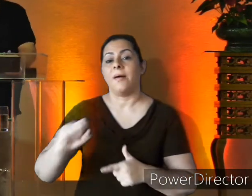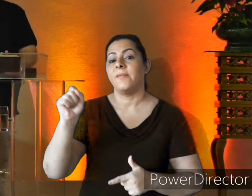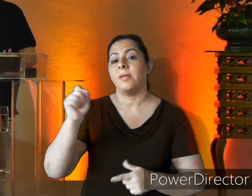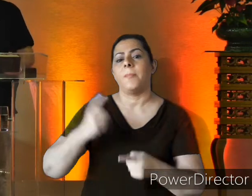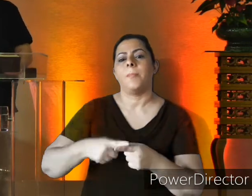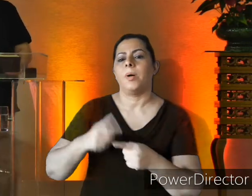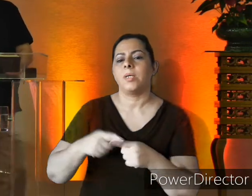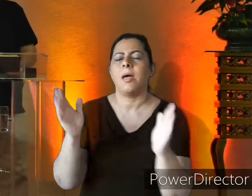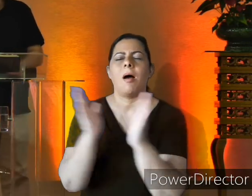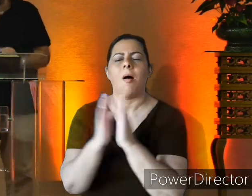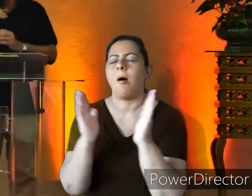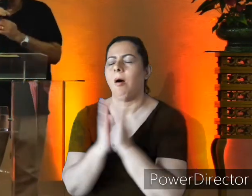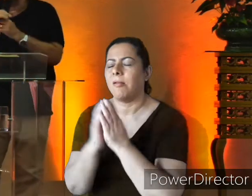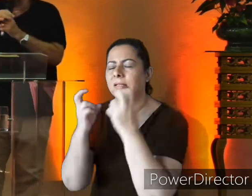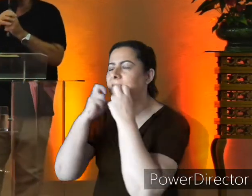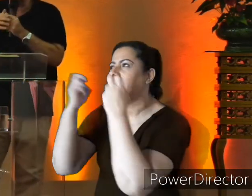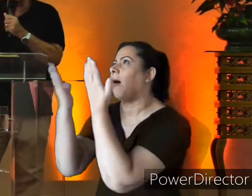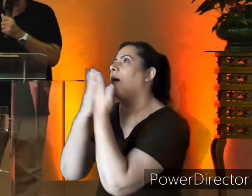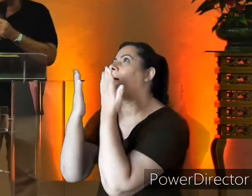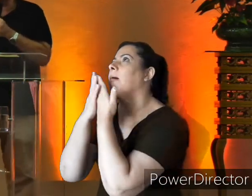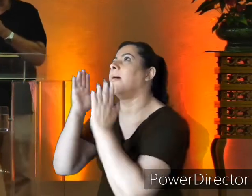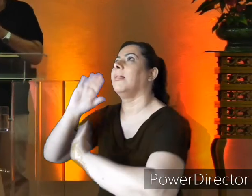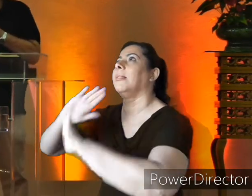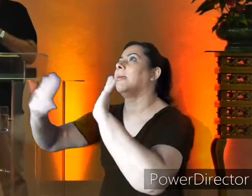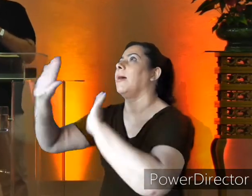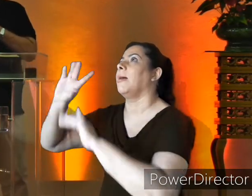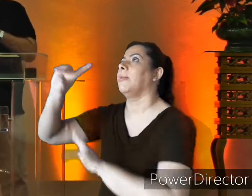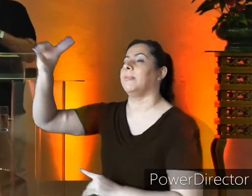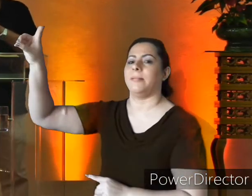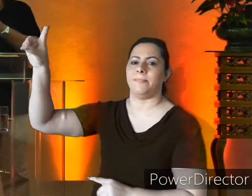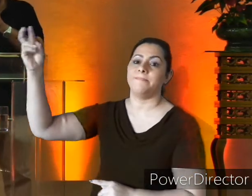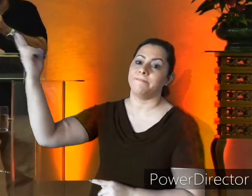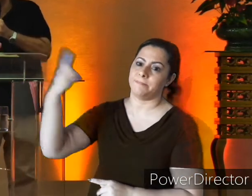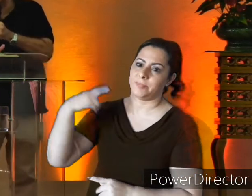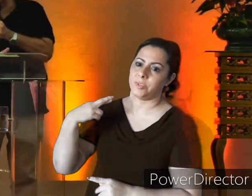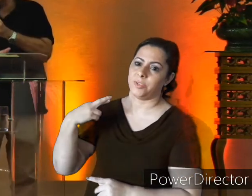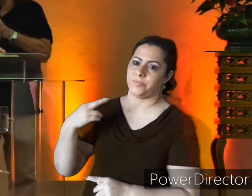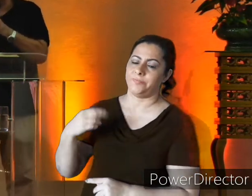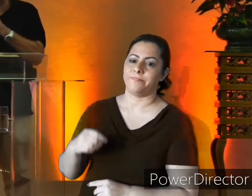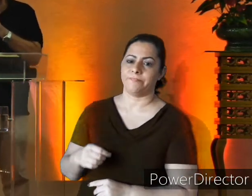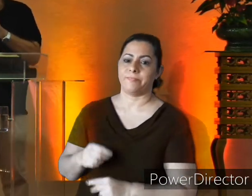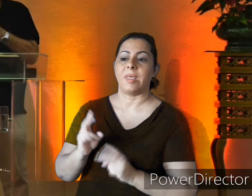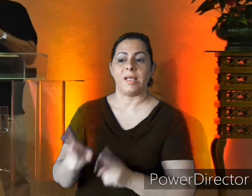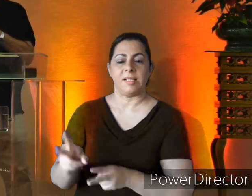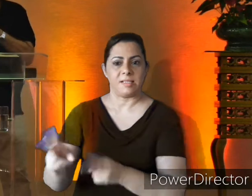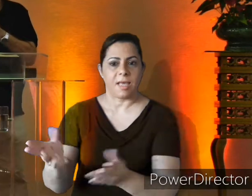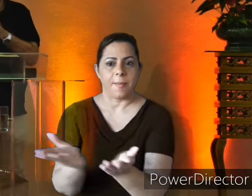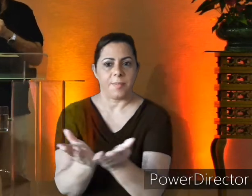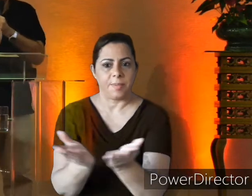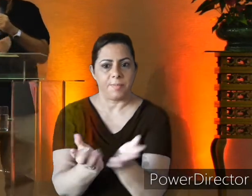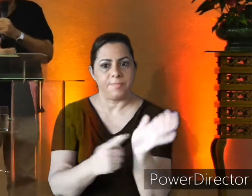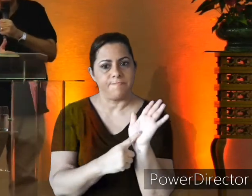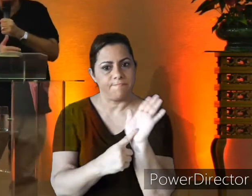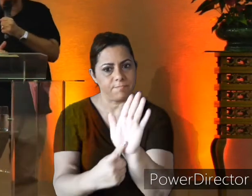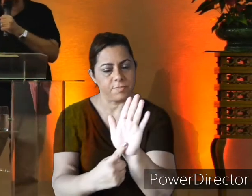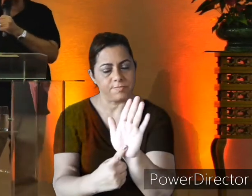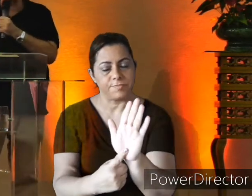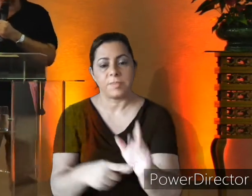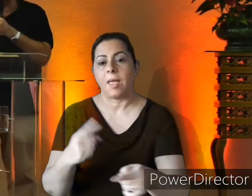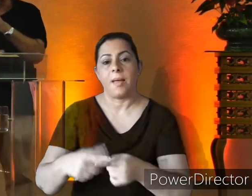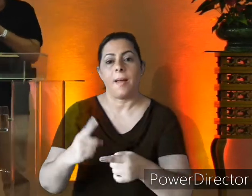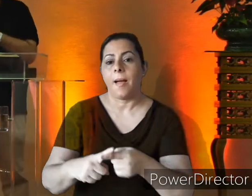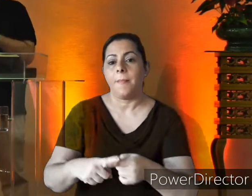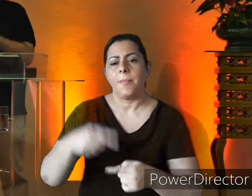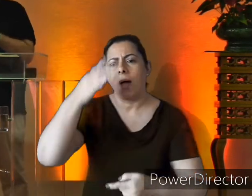livramentos, na palavra de Deus, que o Senhor concedeu a um homem, a uma mulher, uma família, uma tribo de Israel, a nação